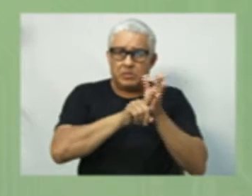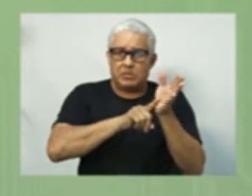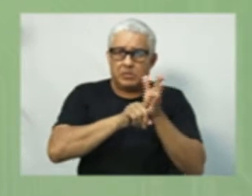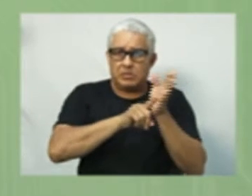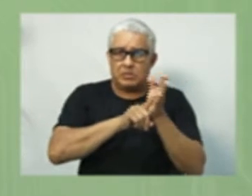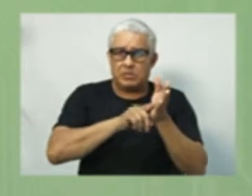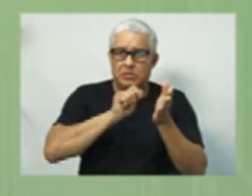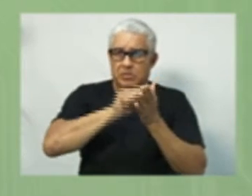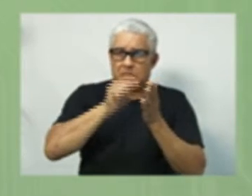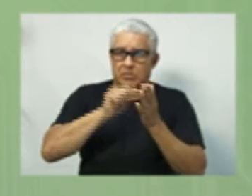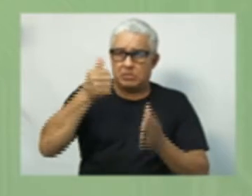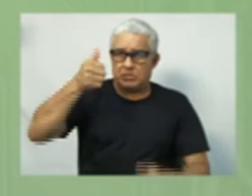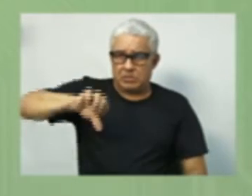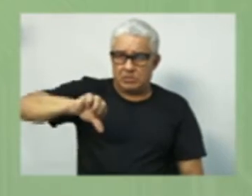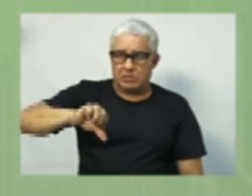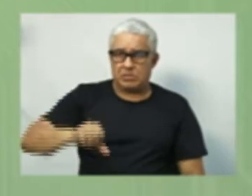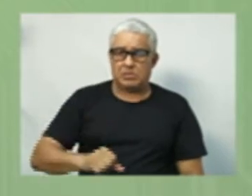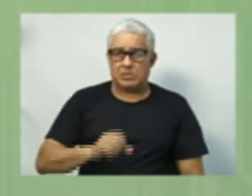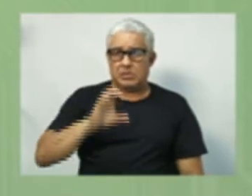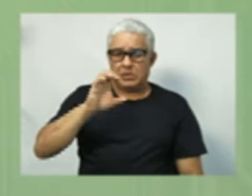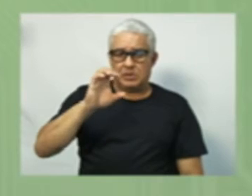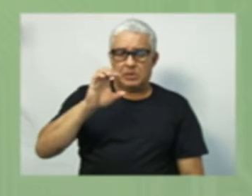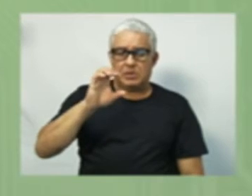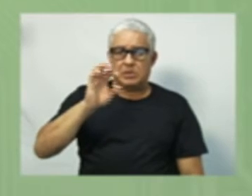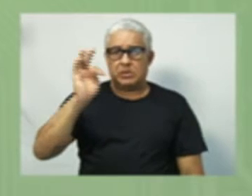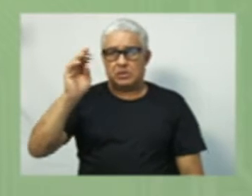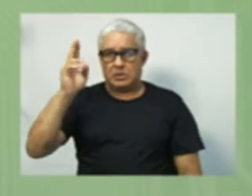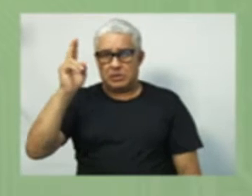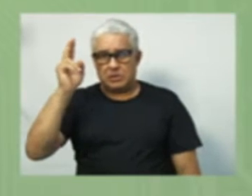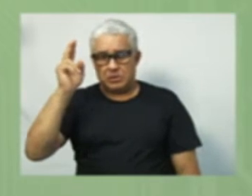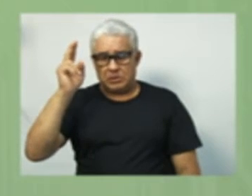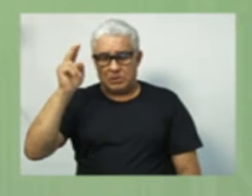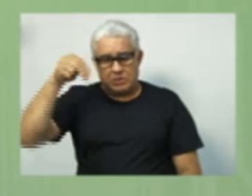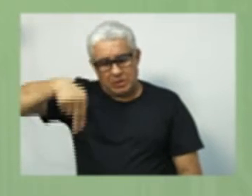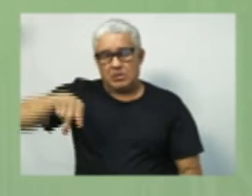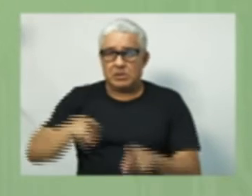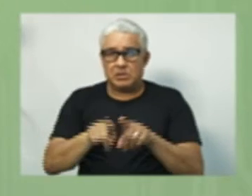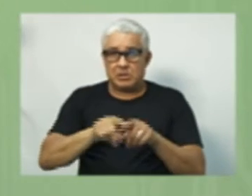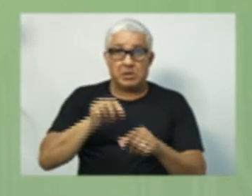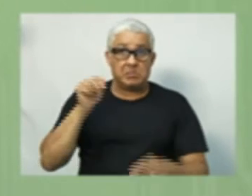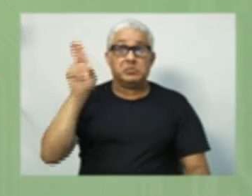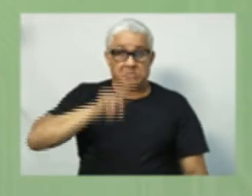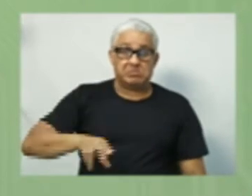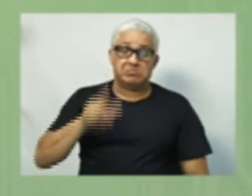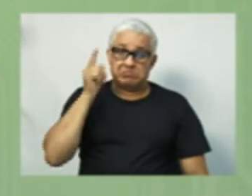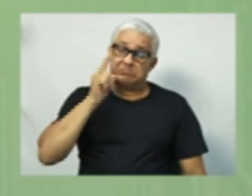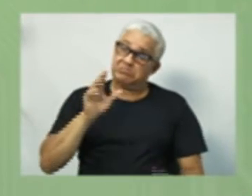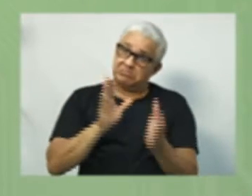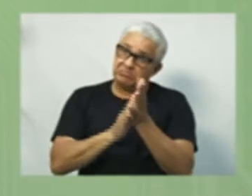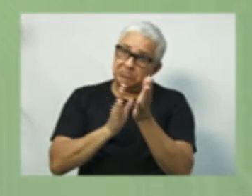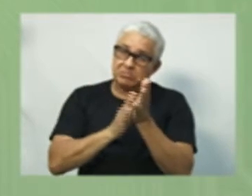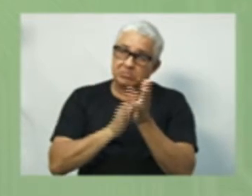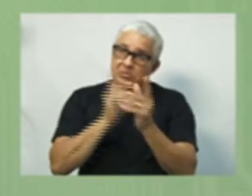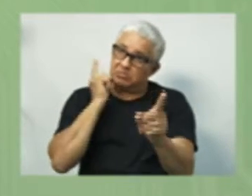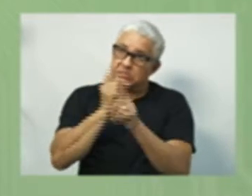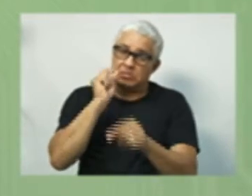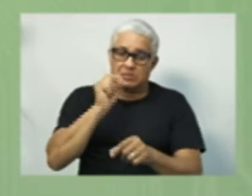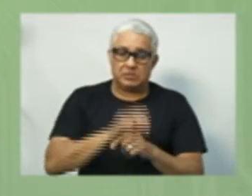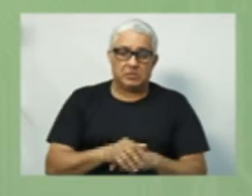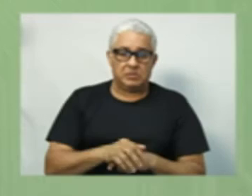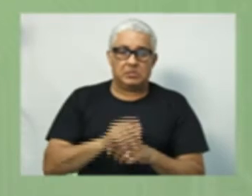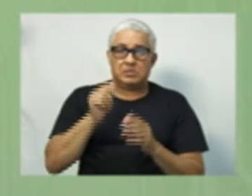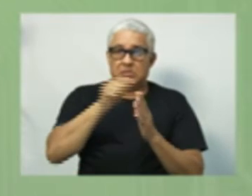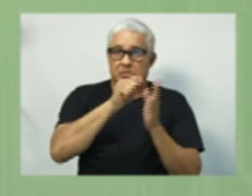no Código Tributário Nacional? Então, quem usou, parabéns. Não tentou adivinhar. Foi lá, pesquisou e descobriu que o